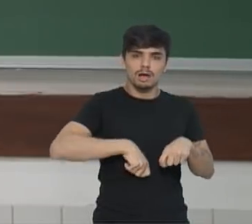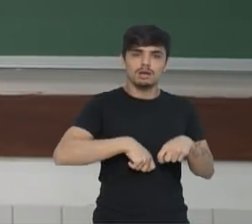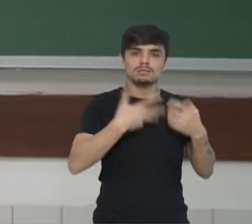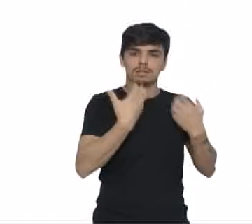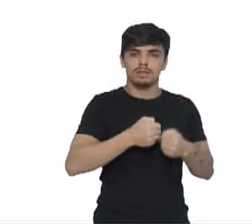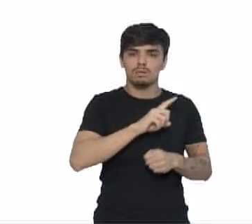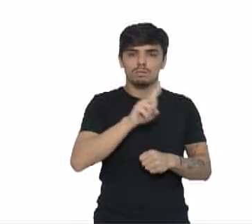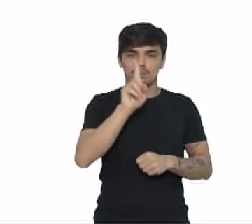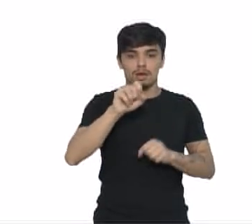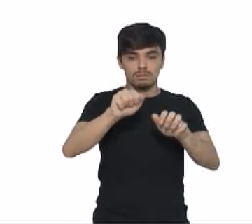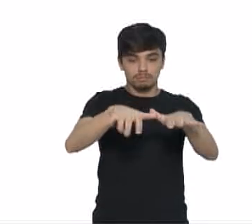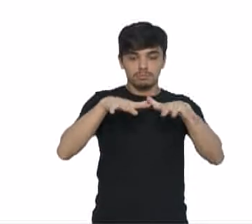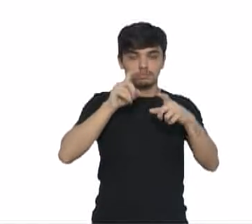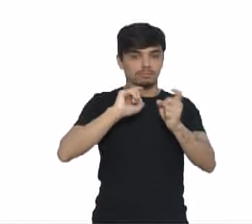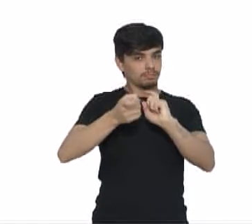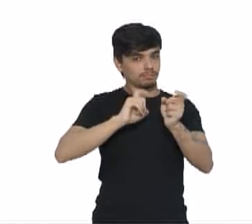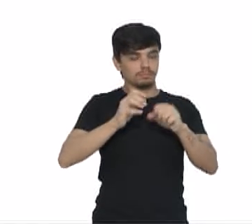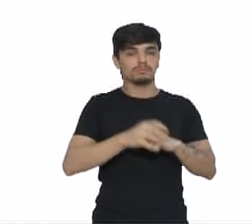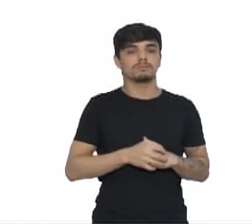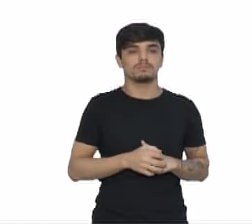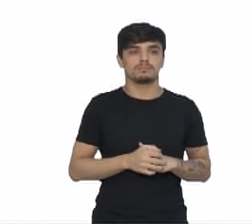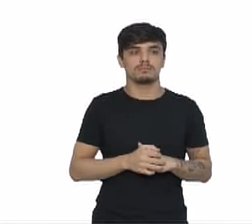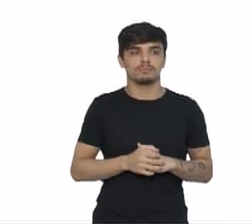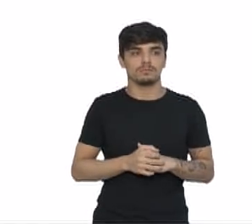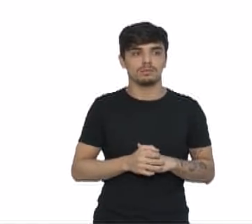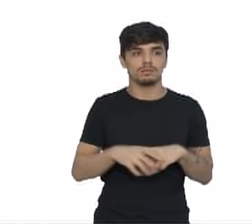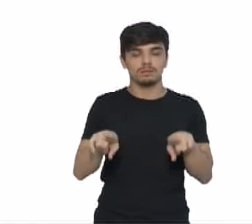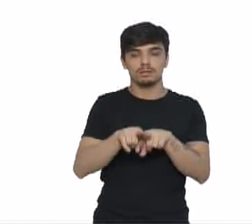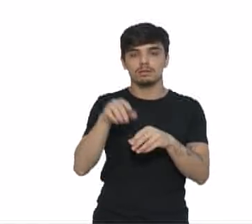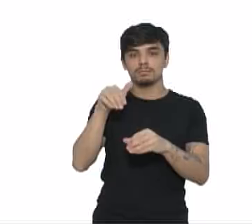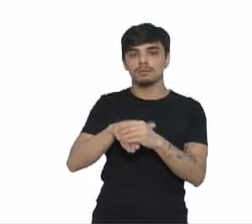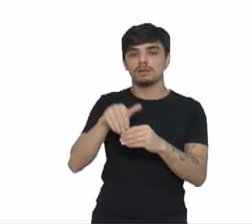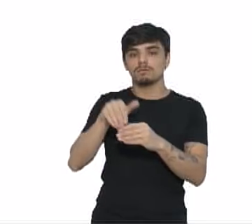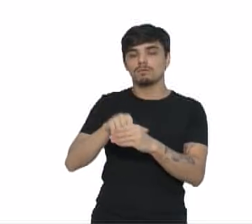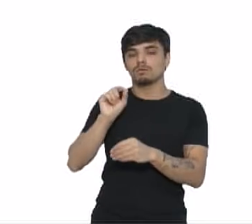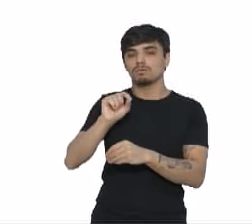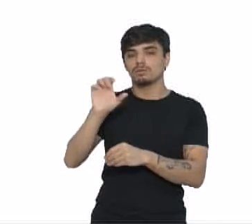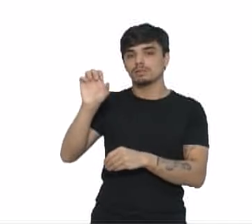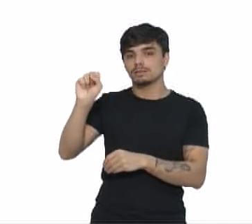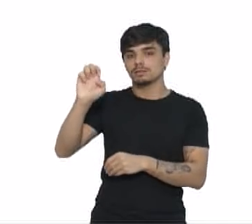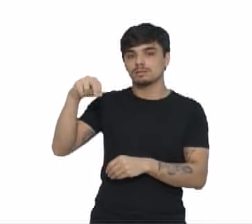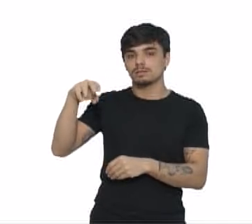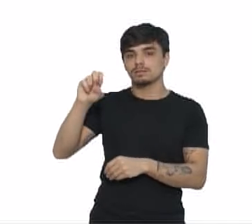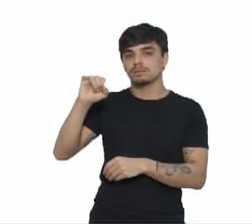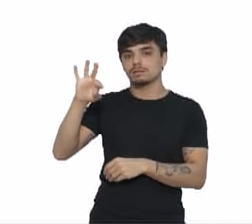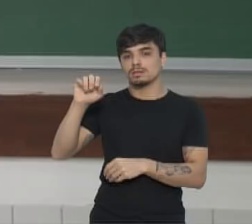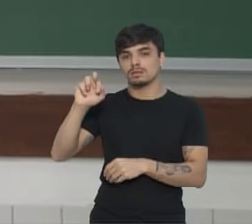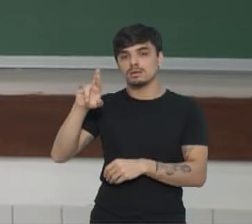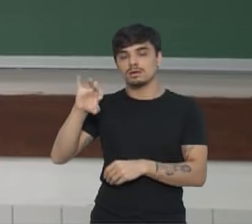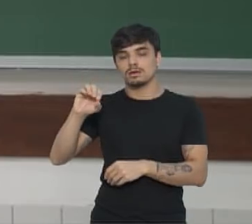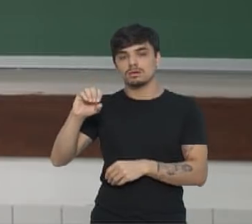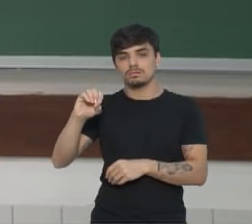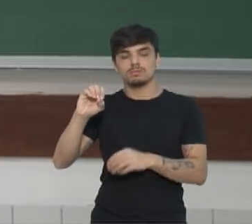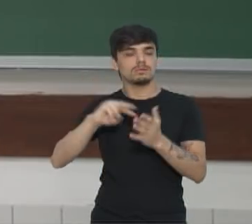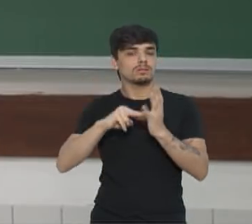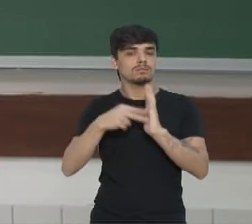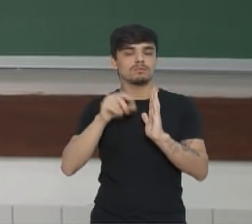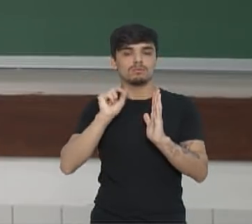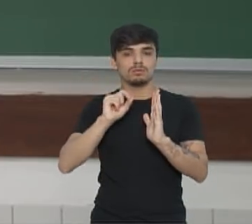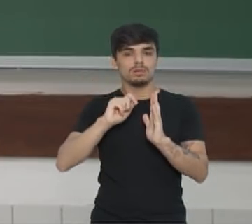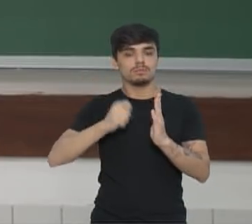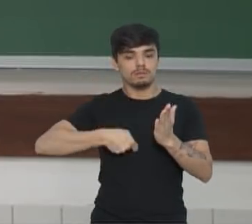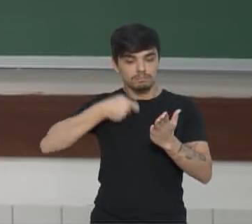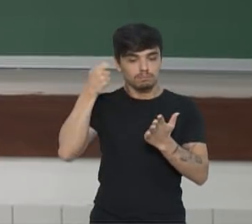vai estabelecer o voto censitário para membros da Assembleia. Isso é, você precisava